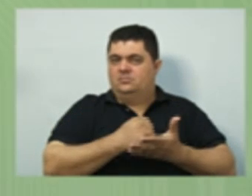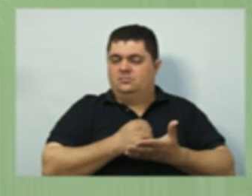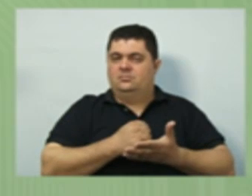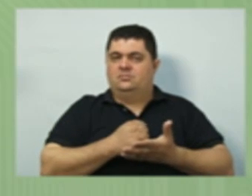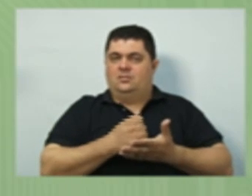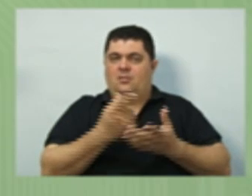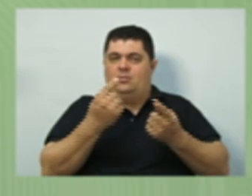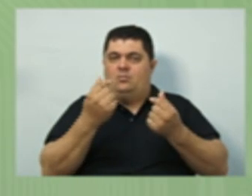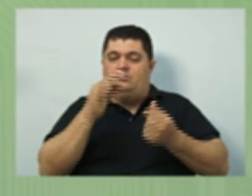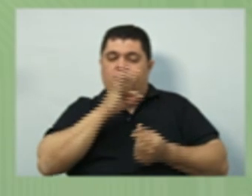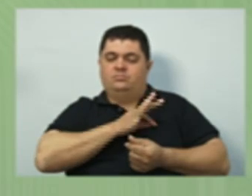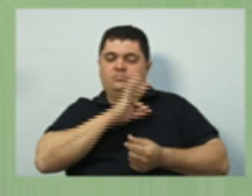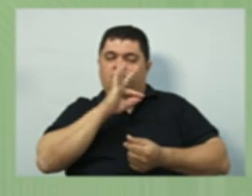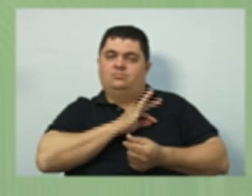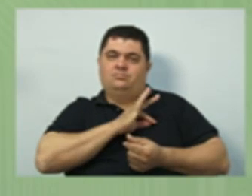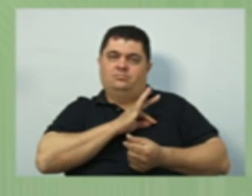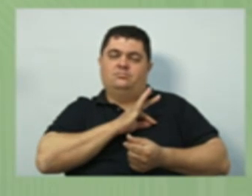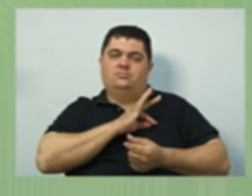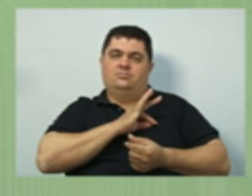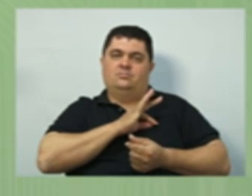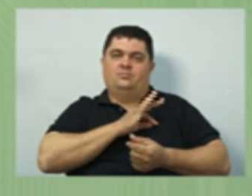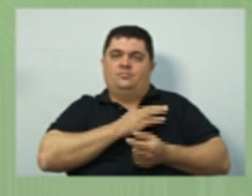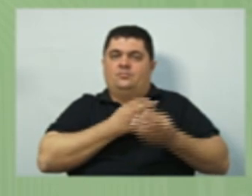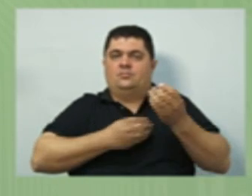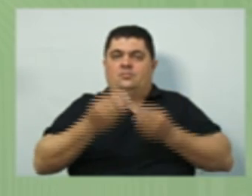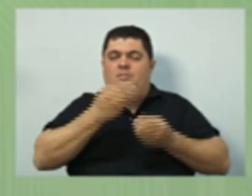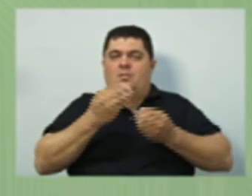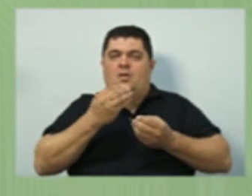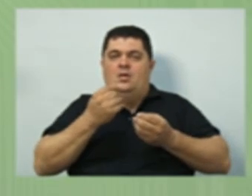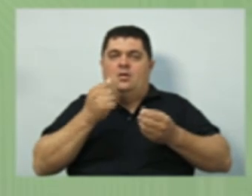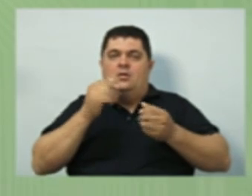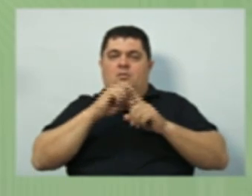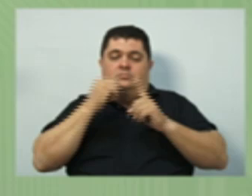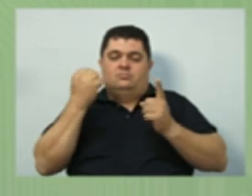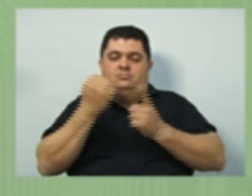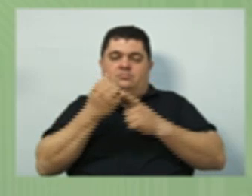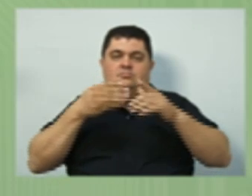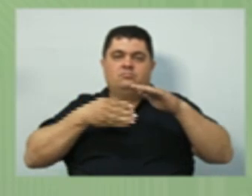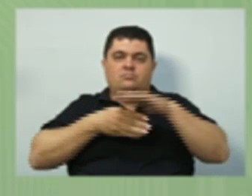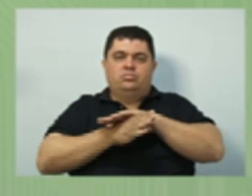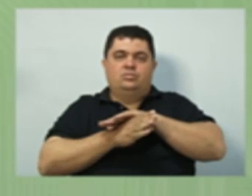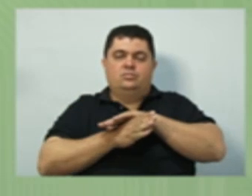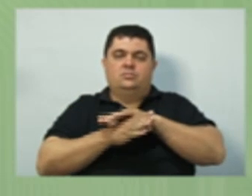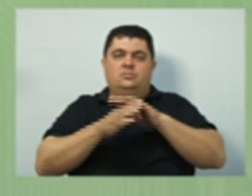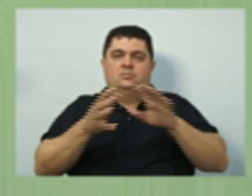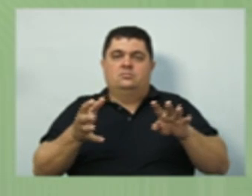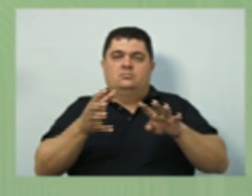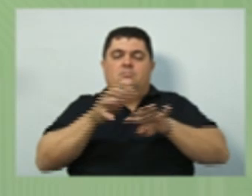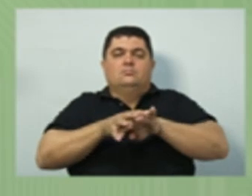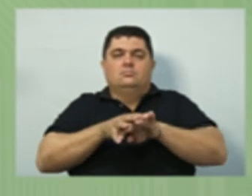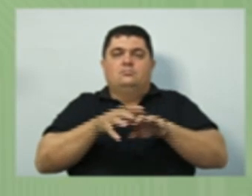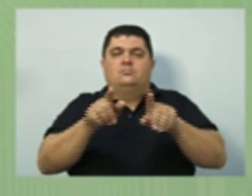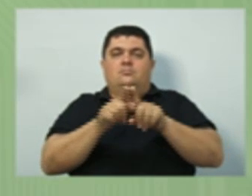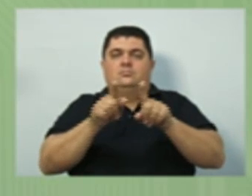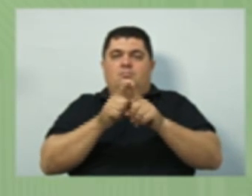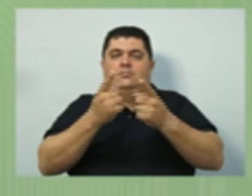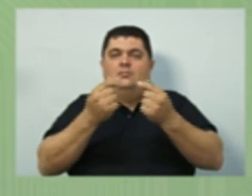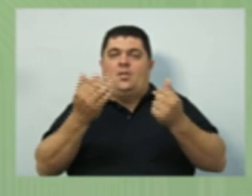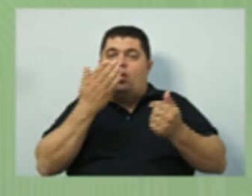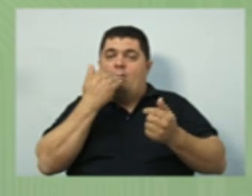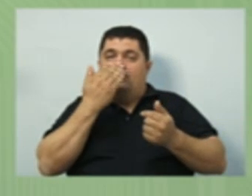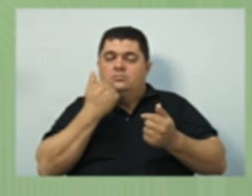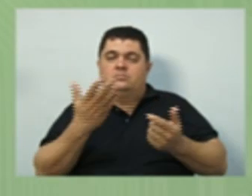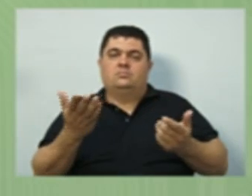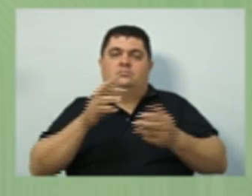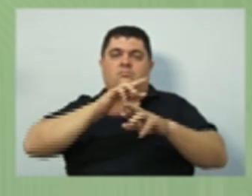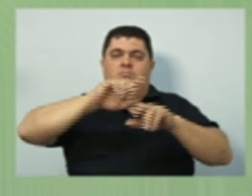meio de ganhar um salário, dinheiro, como meio de entrar na sociedade, inserção social, como meio de sustento,